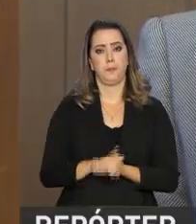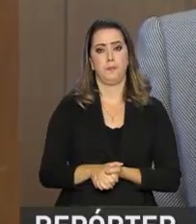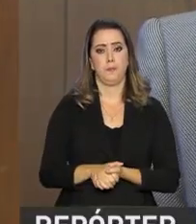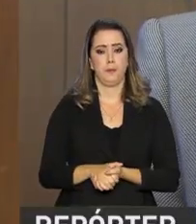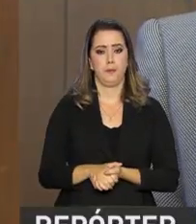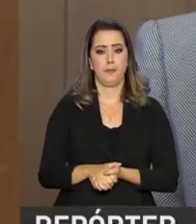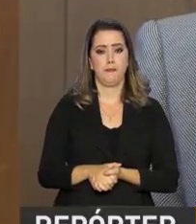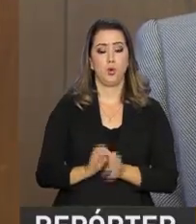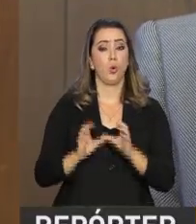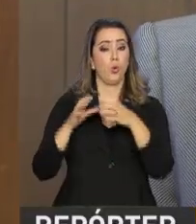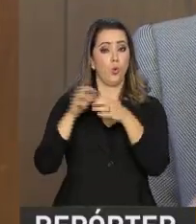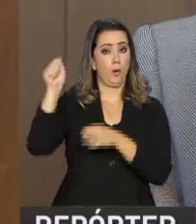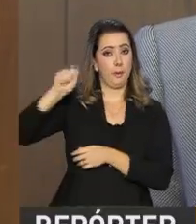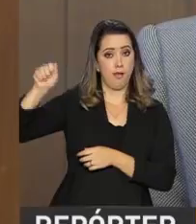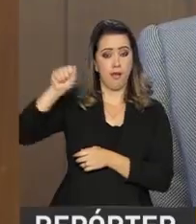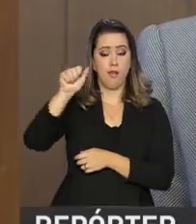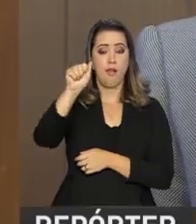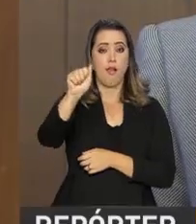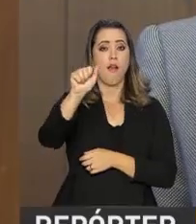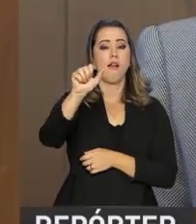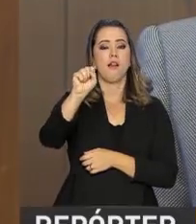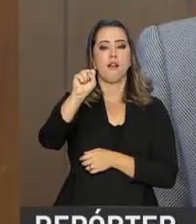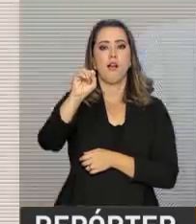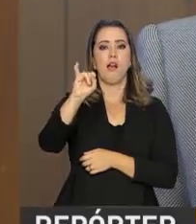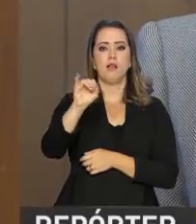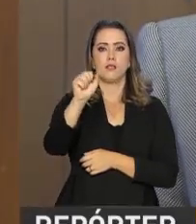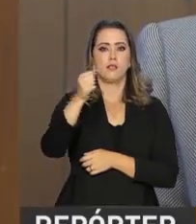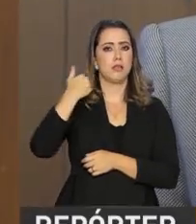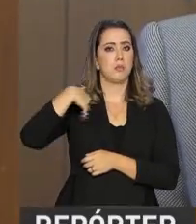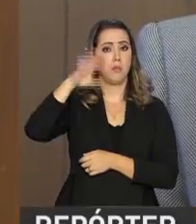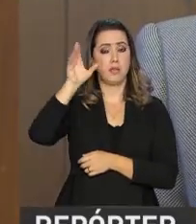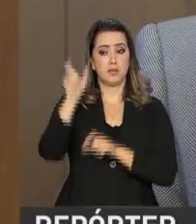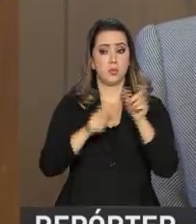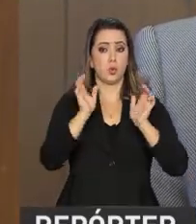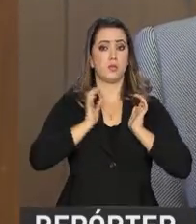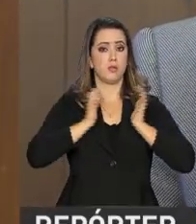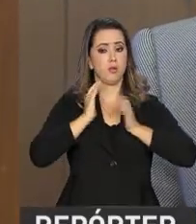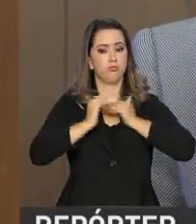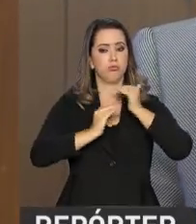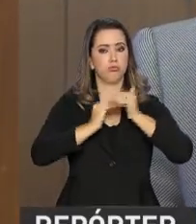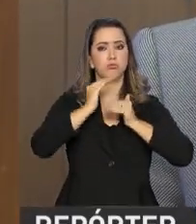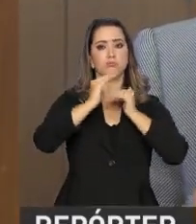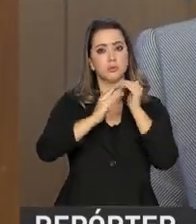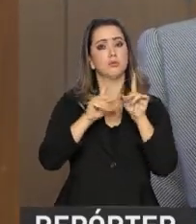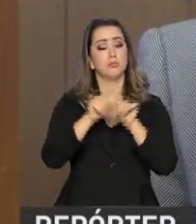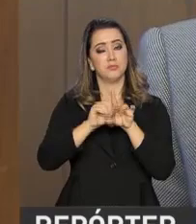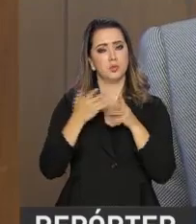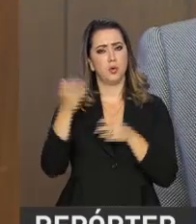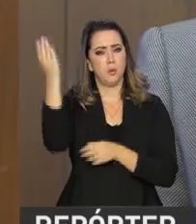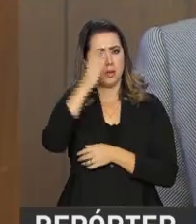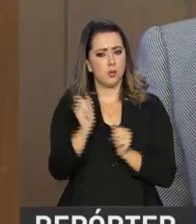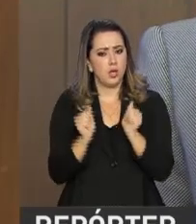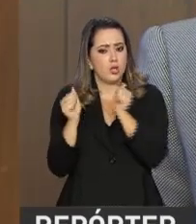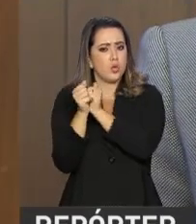globo onde se tem maior crescimento da classe média mundial. Então, o grande interesse do Brasil é participar mais